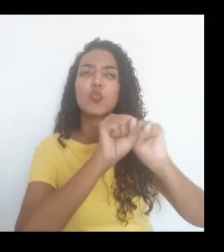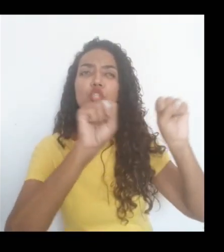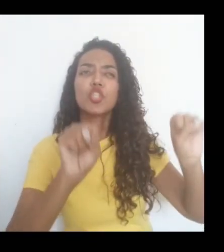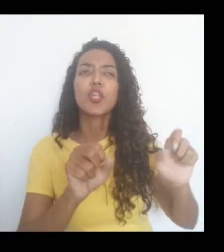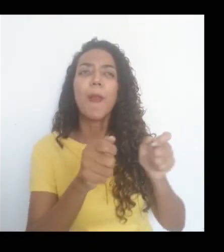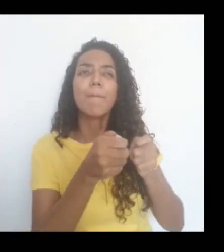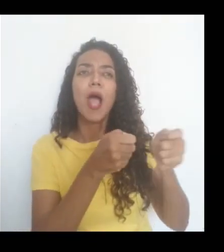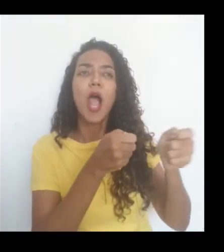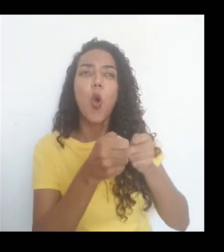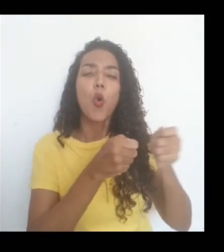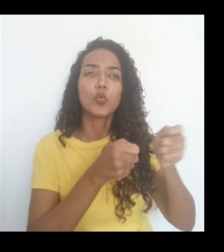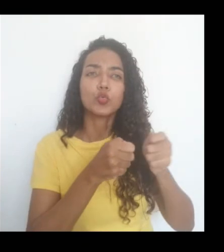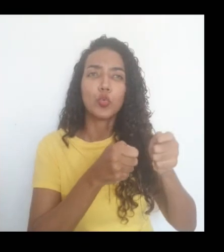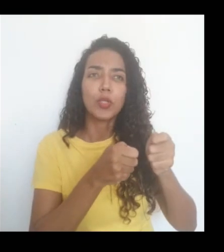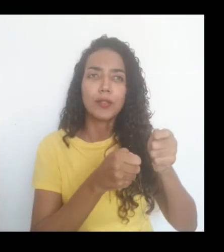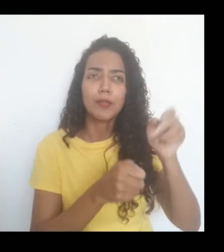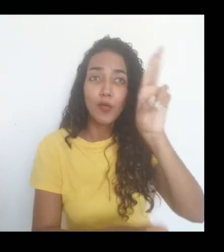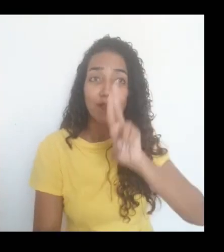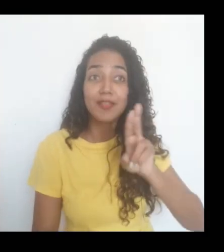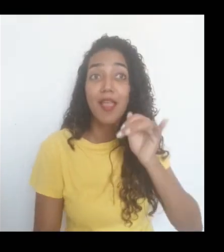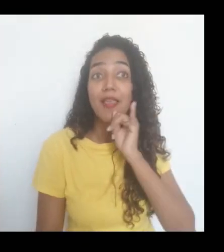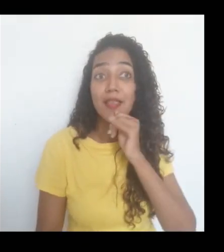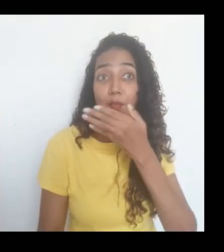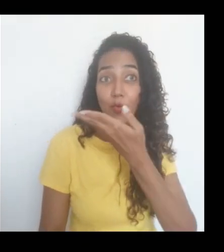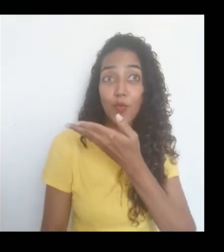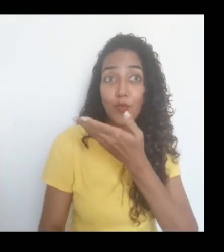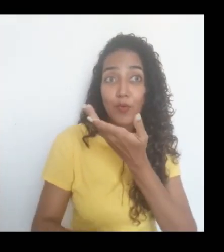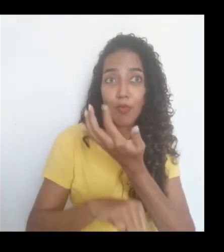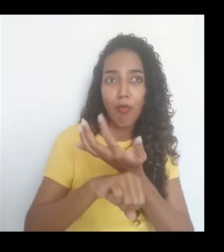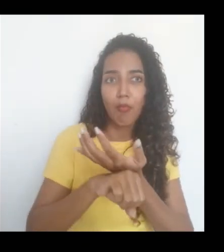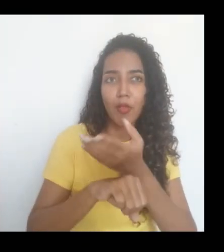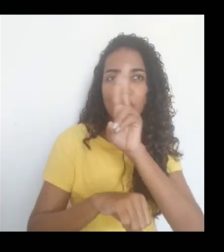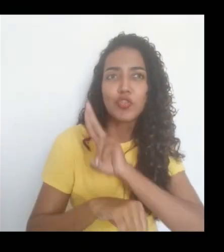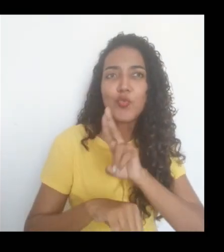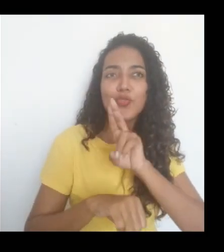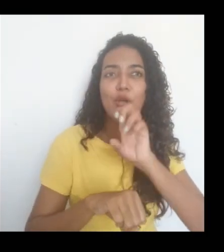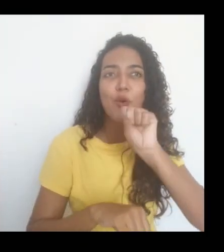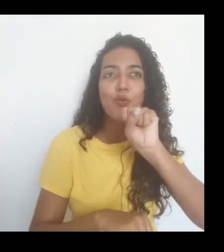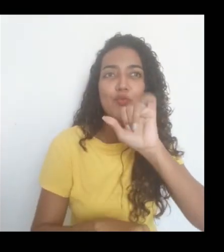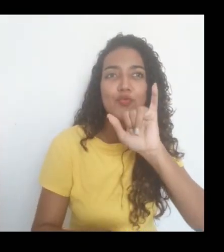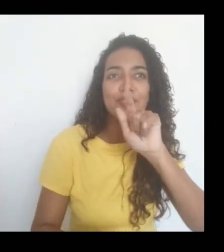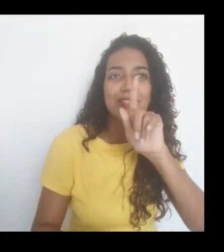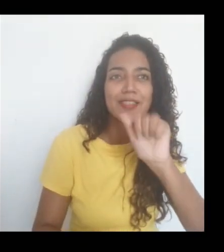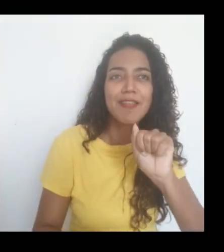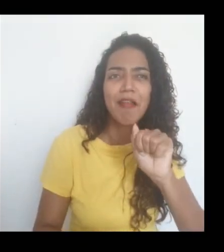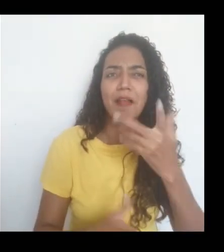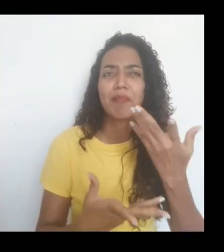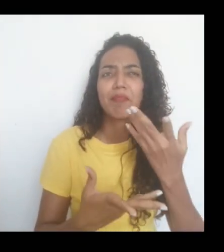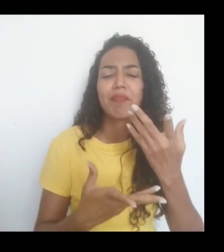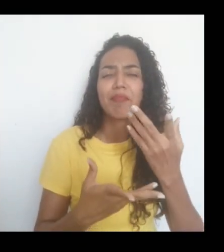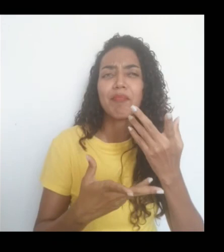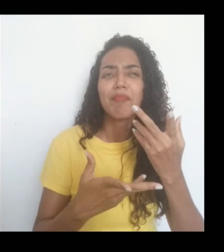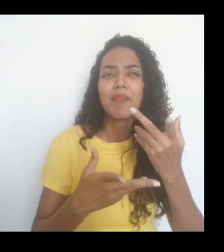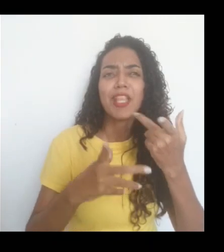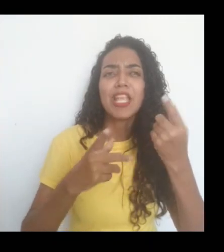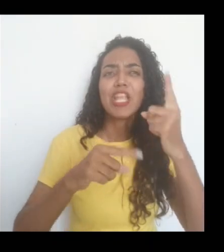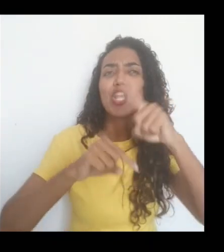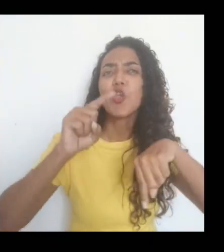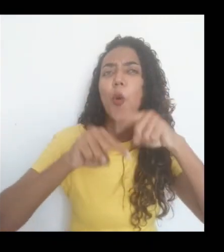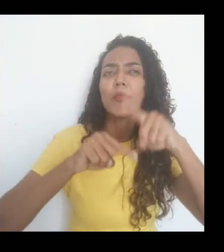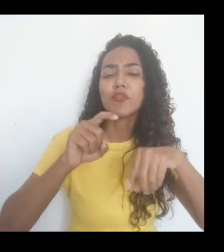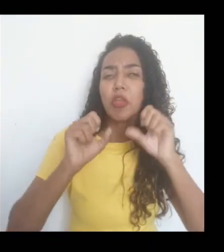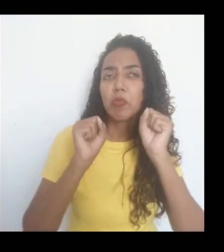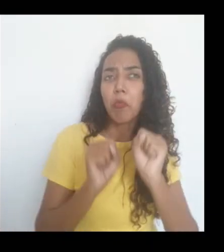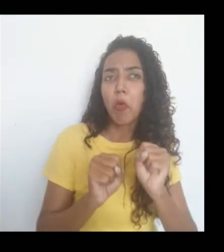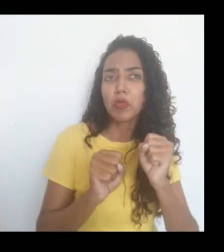universidade. Que objetos poderiam ser considerados nesse sistema? Que atributos fariam sentido para cada um deles? Será que eu